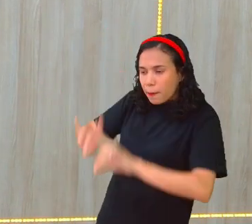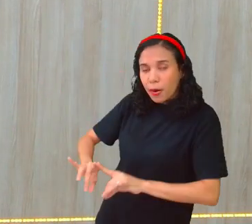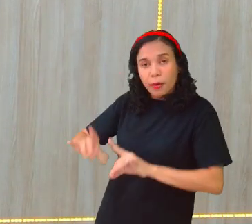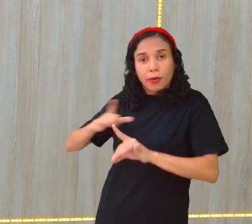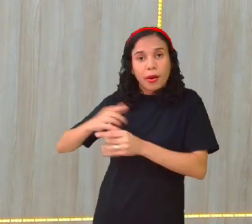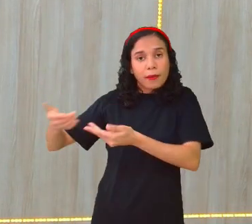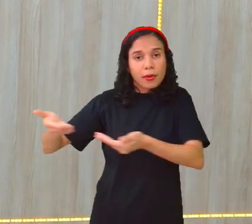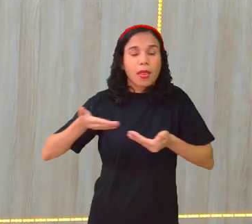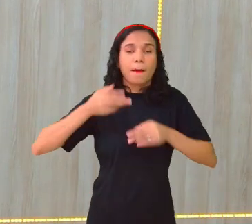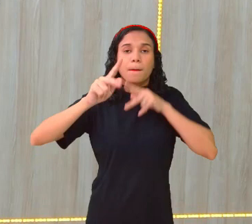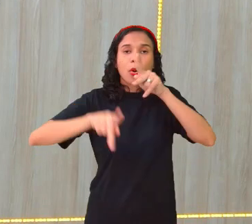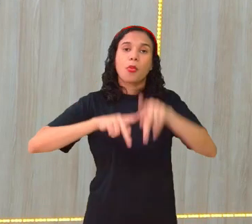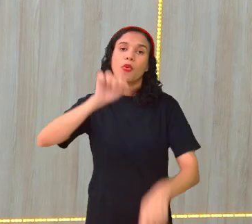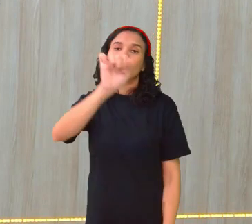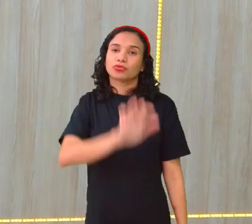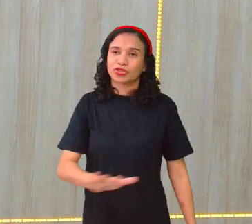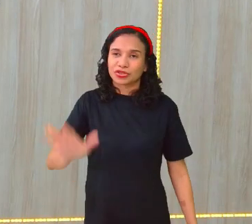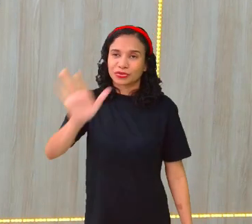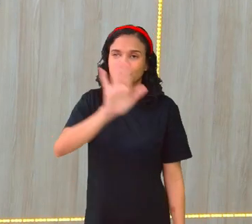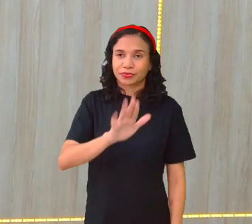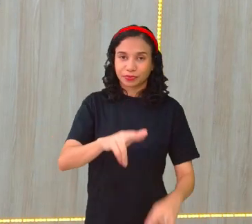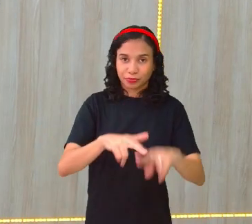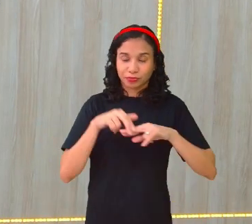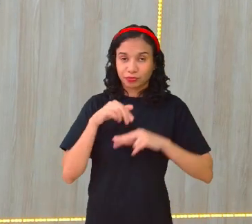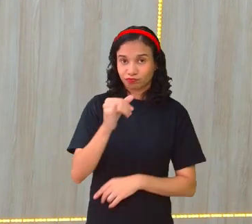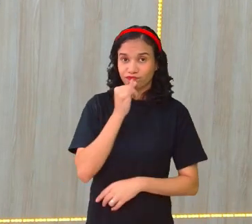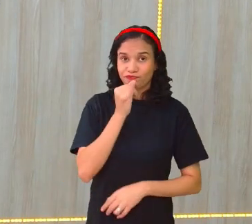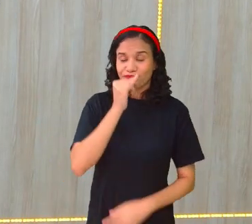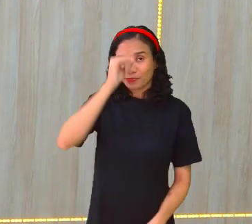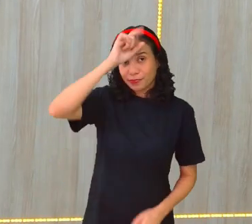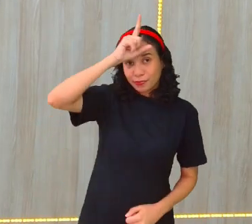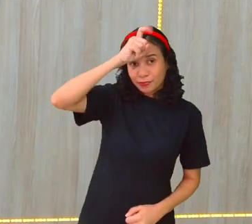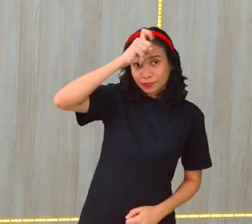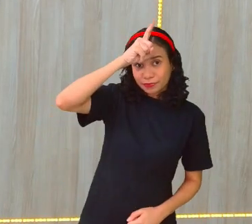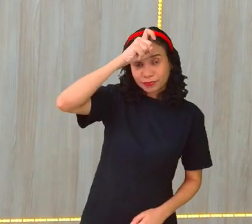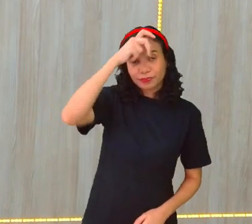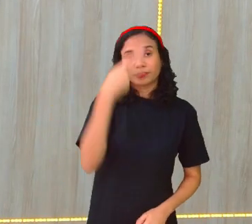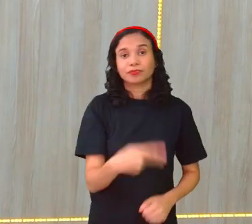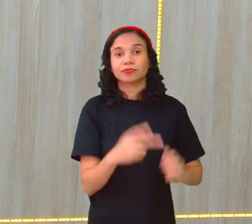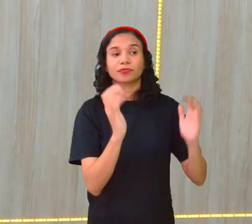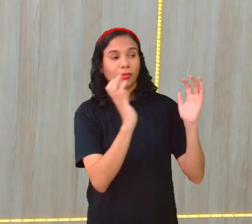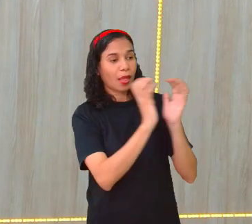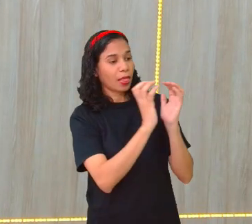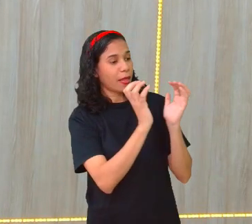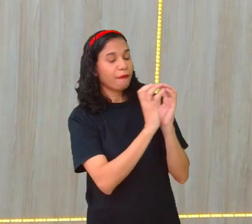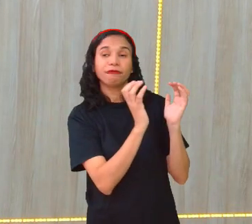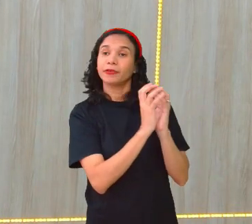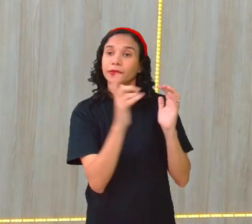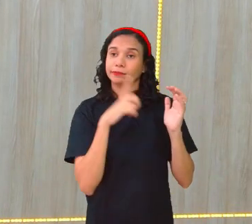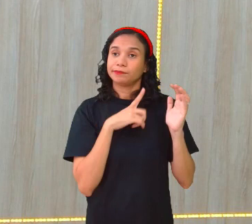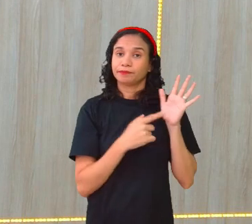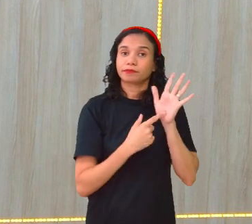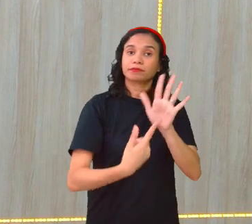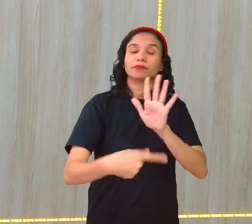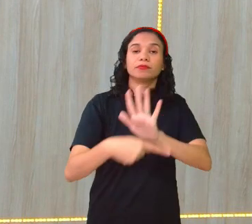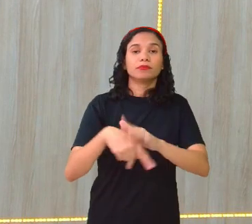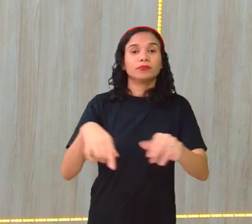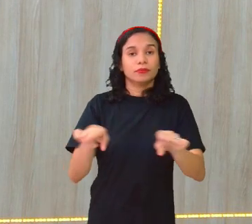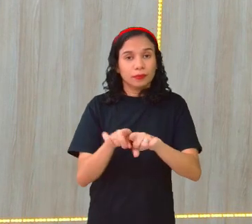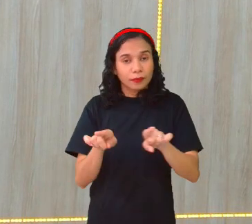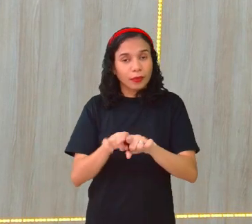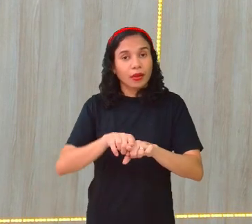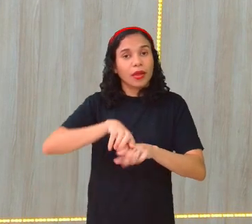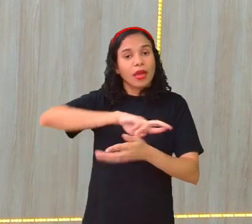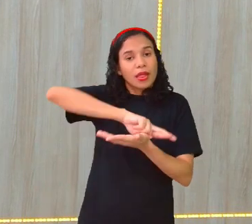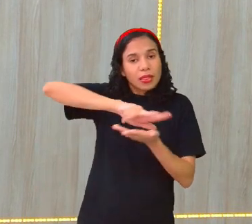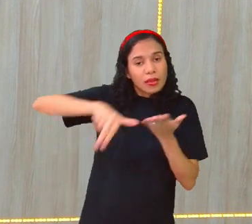em geral. Então, no exemplo aí de um hospital, o Recife, ele já tem também esse destaque. A questão de